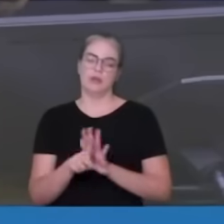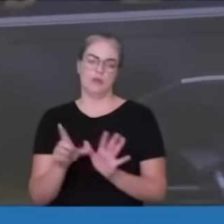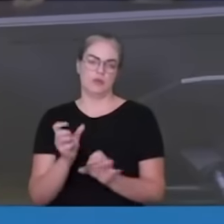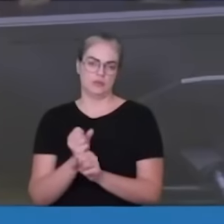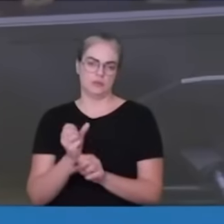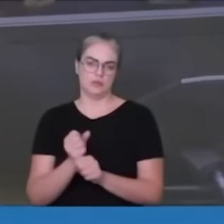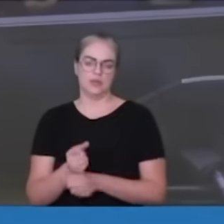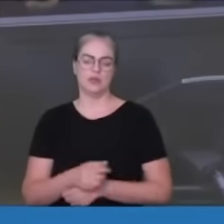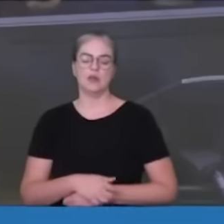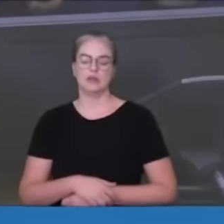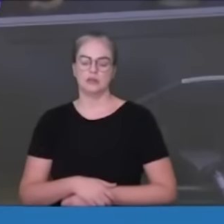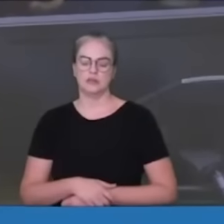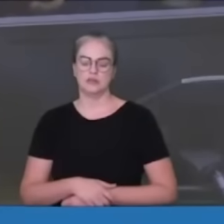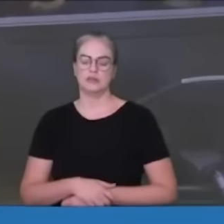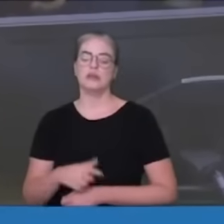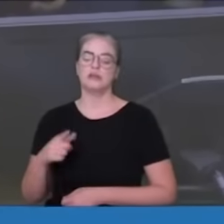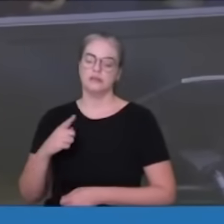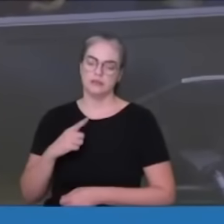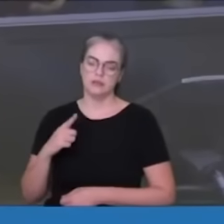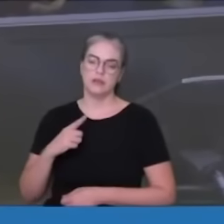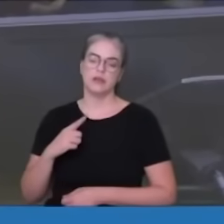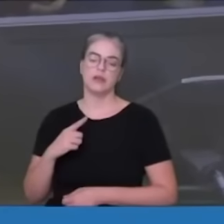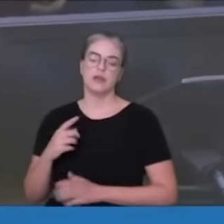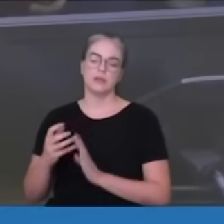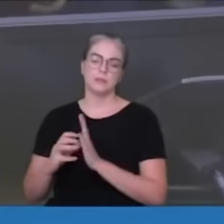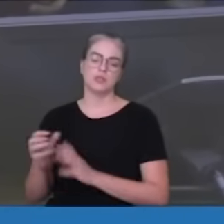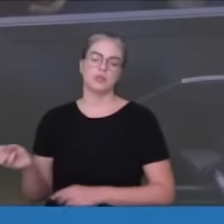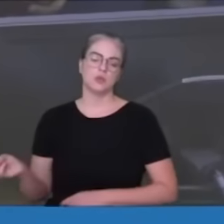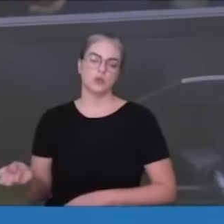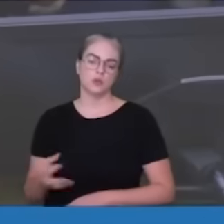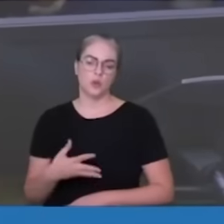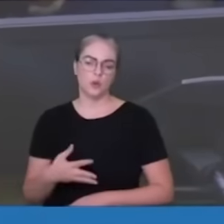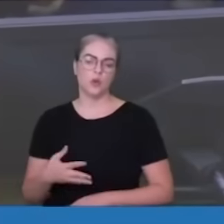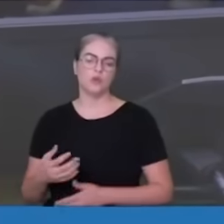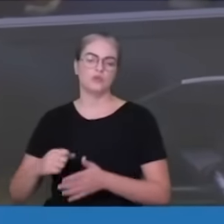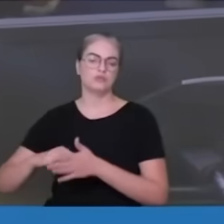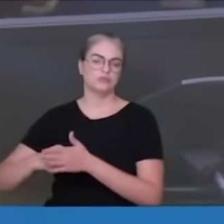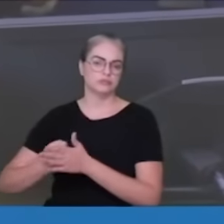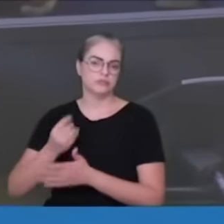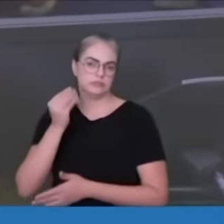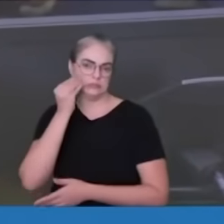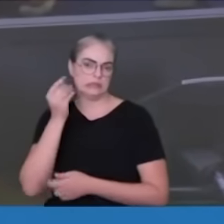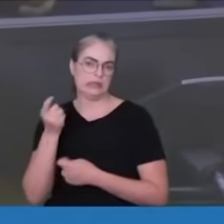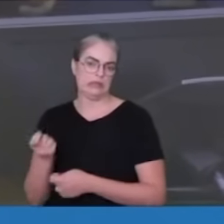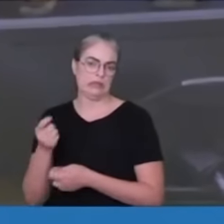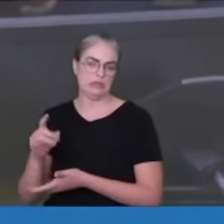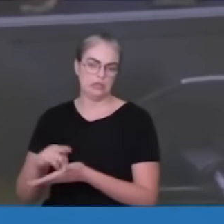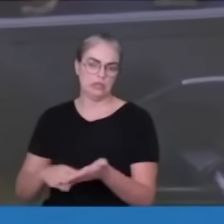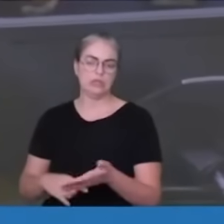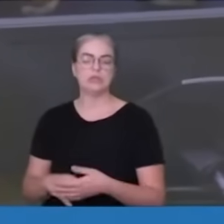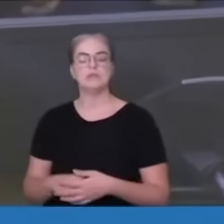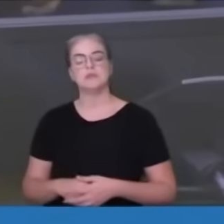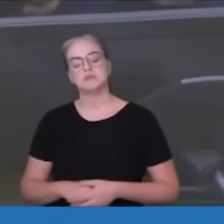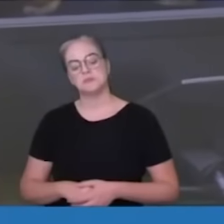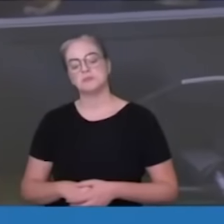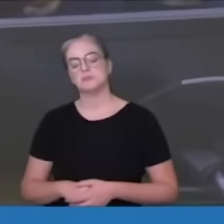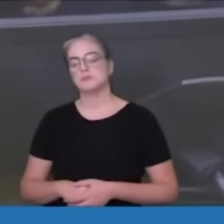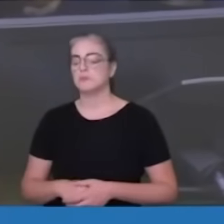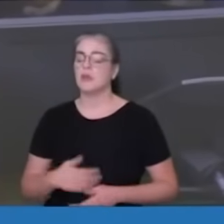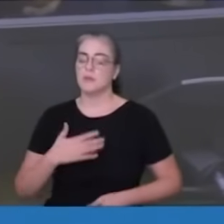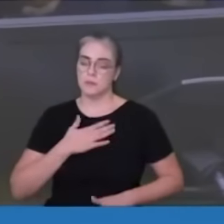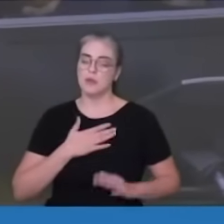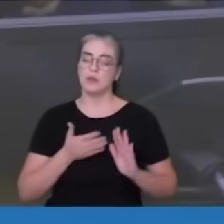Há requerimentos de obstrução do Partido Novo, a deputada Adriana falará a respeito. Eu queria inicialmente fazer uma proposta